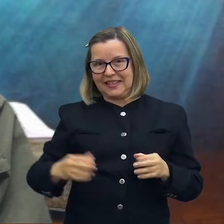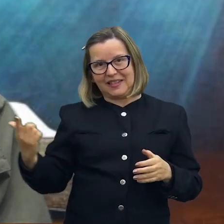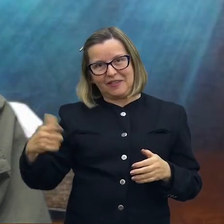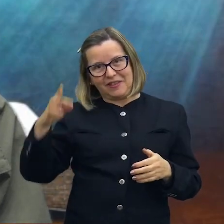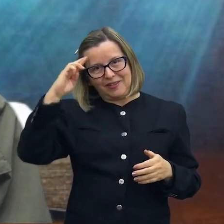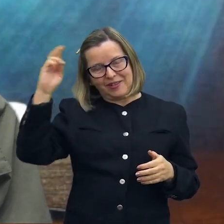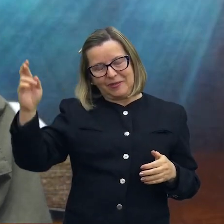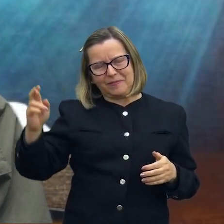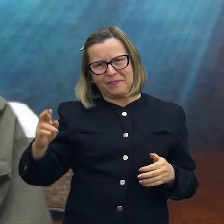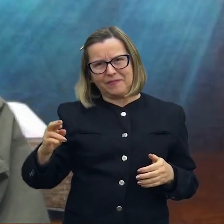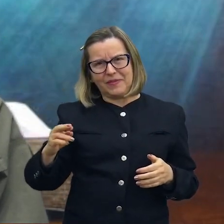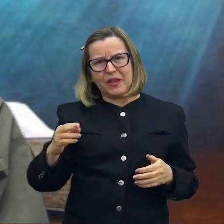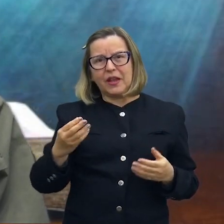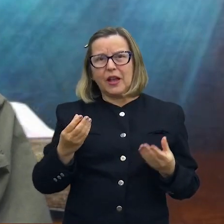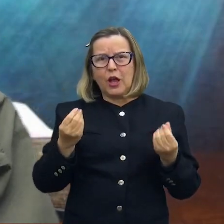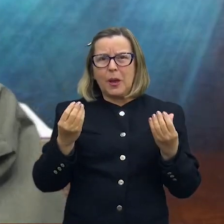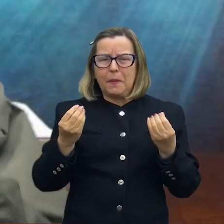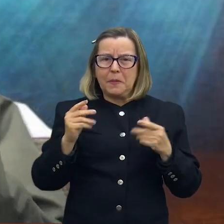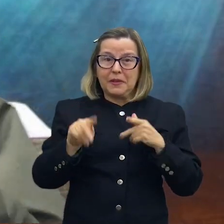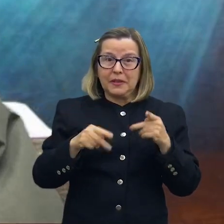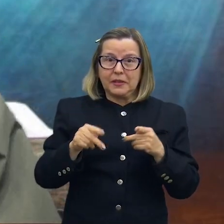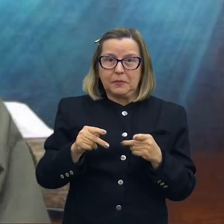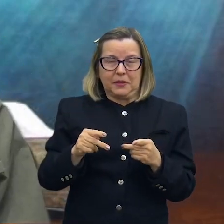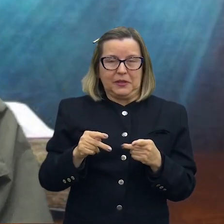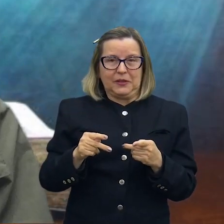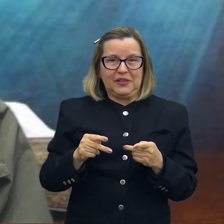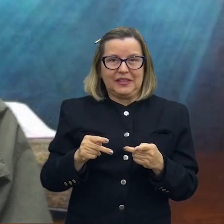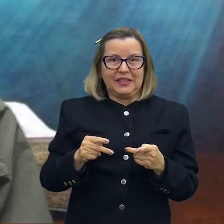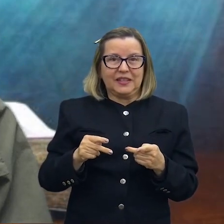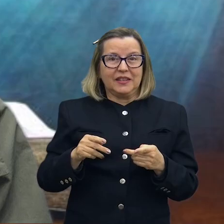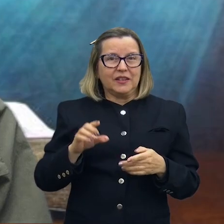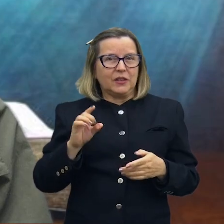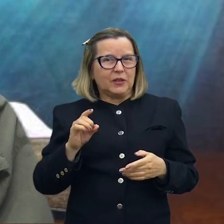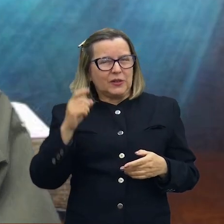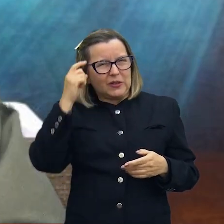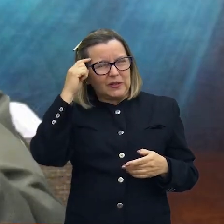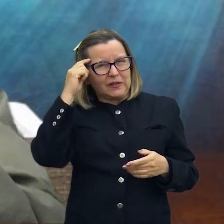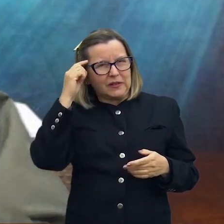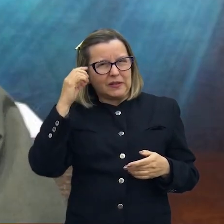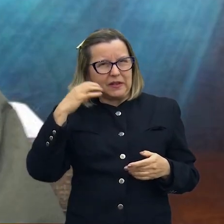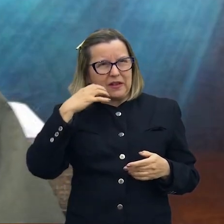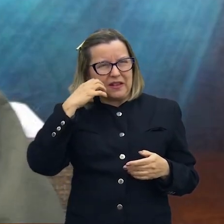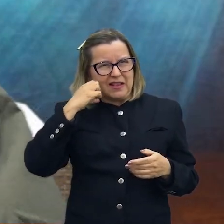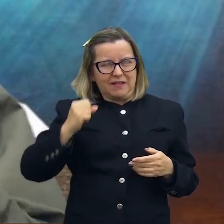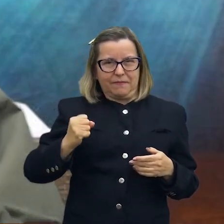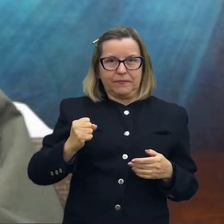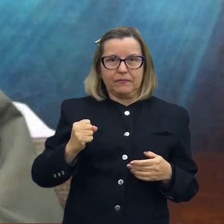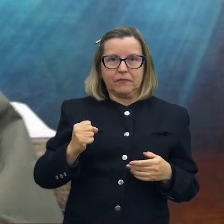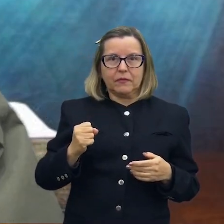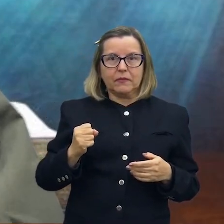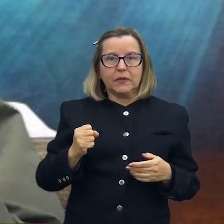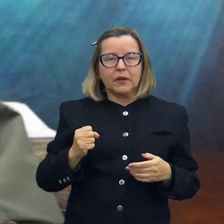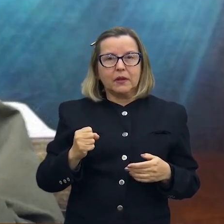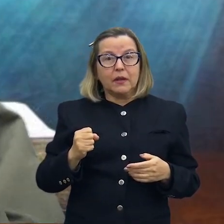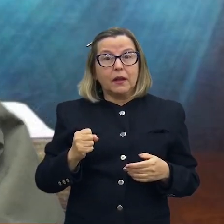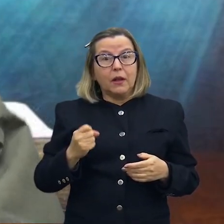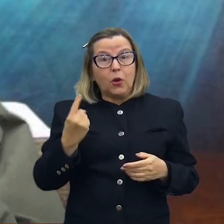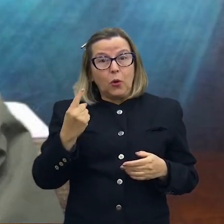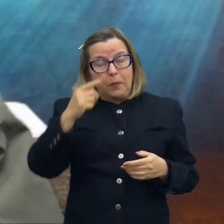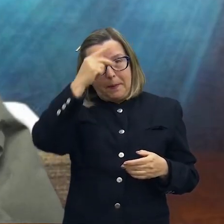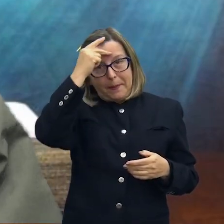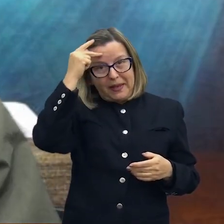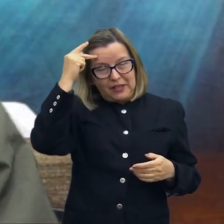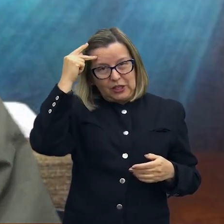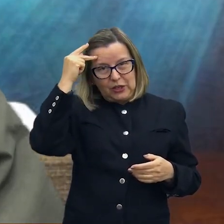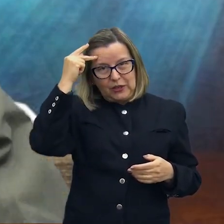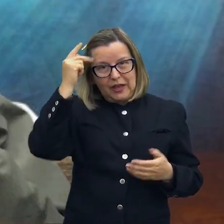Quantas pessoas, às vezes a gente conversando, foram gananciosas. Vocês acreditam que uma pessoa toma emprestado 160